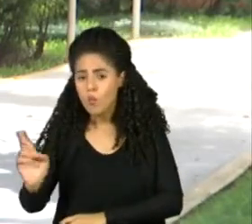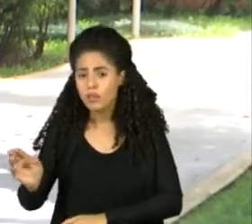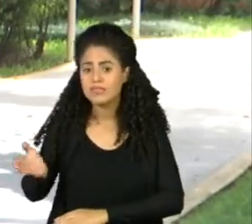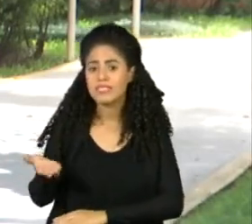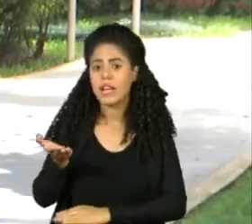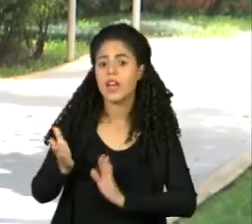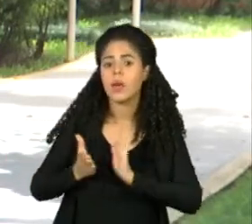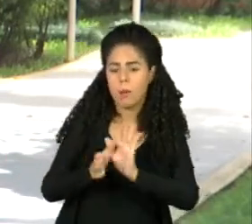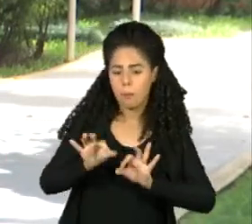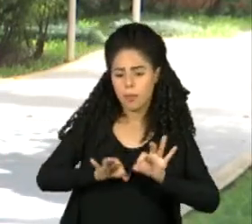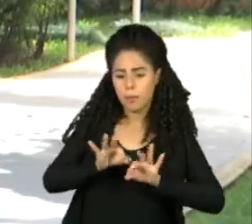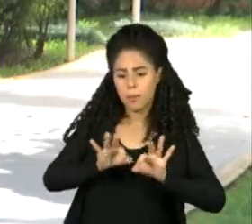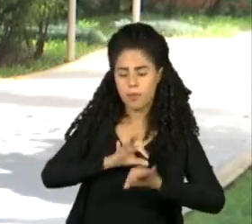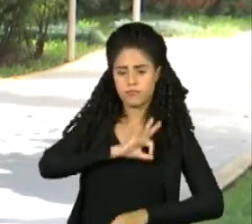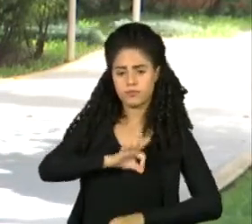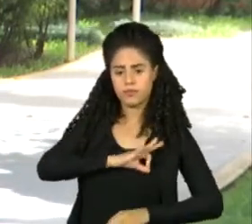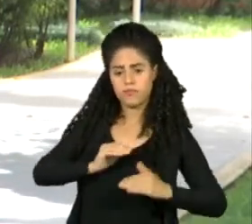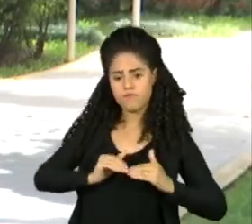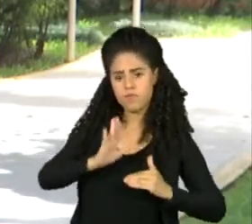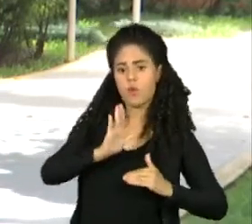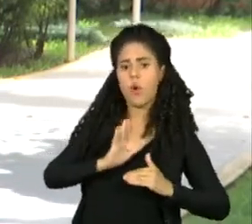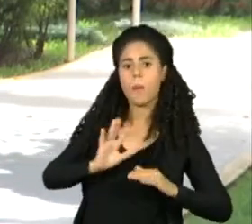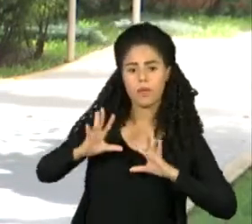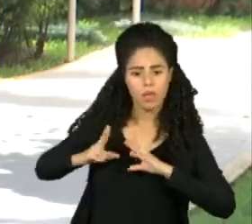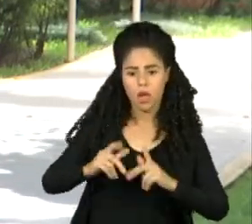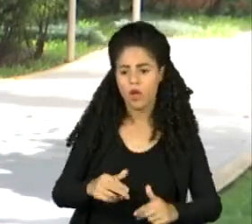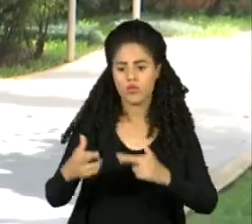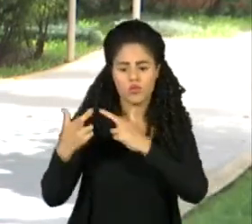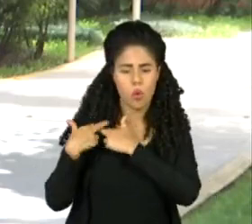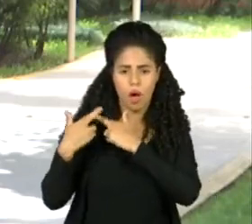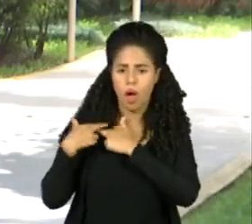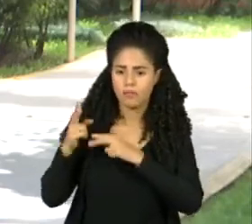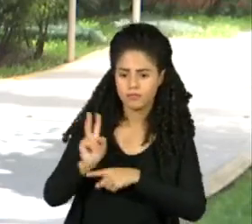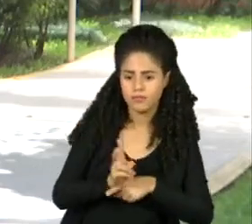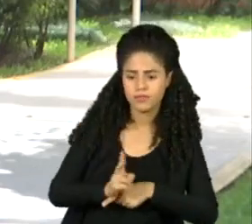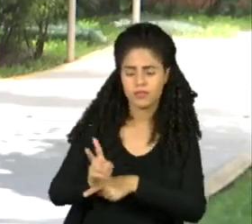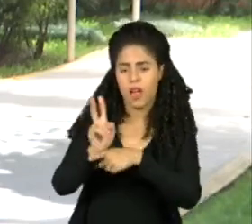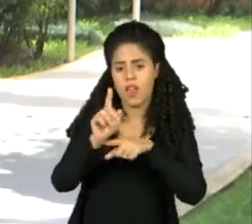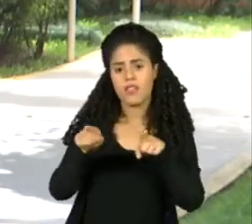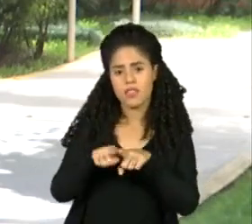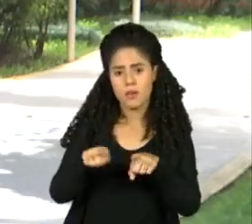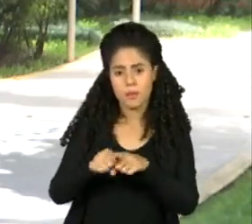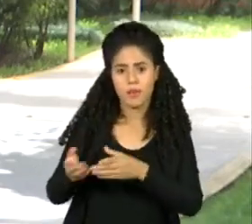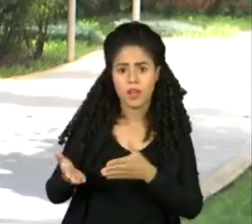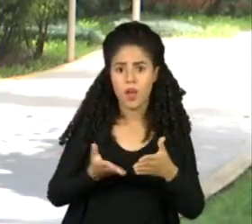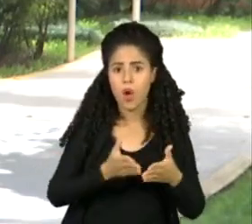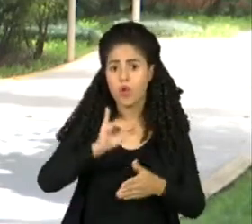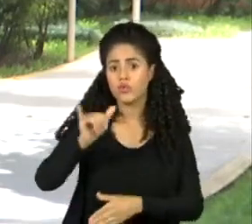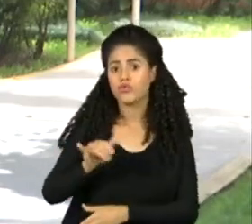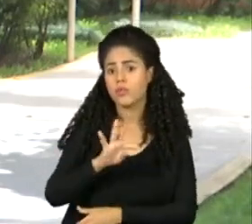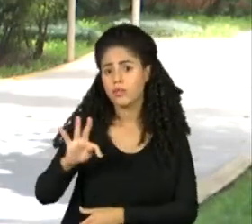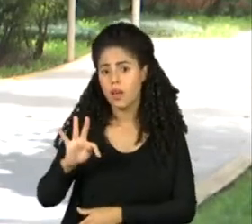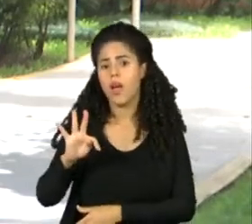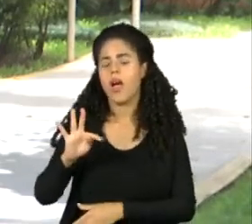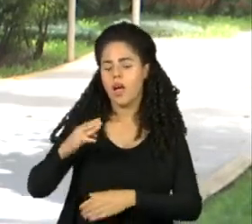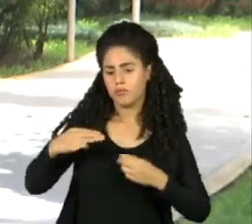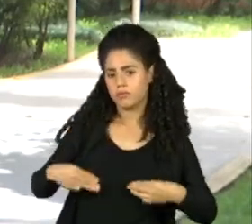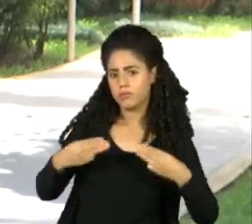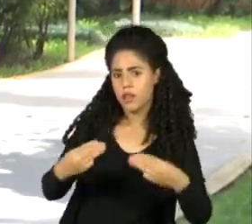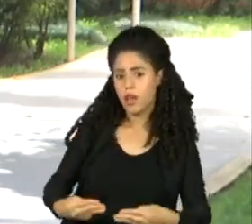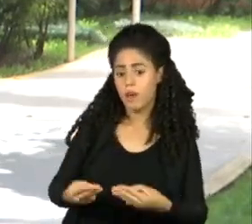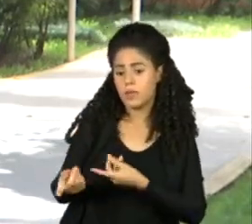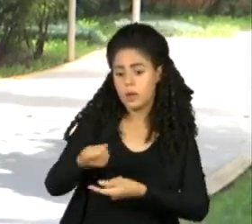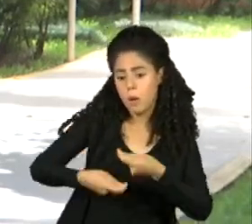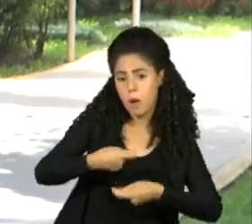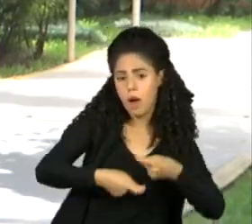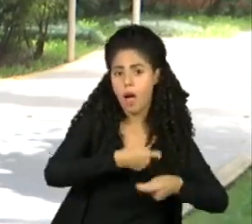R$1,7 bilhão para aumentar o salário dos profissionais da segurança pública. Procurado pelo Jornal da Tarde, o Ministério da